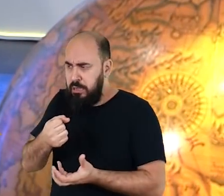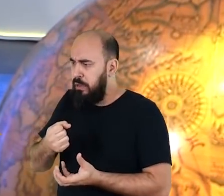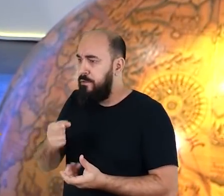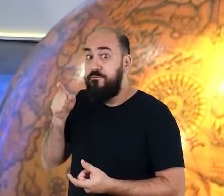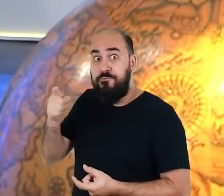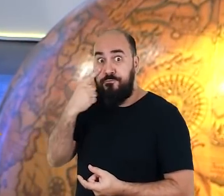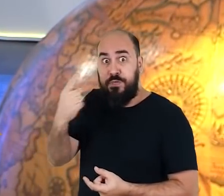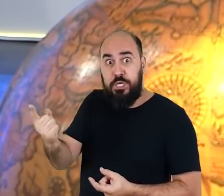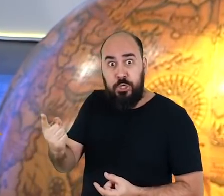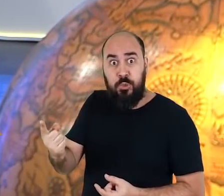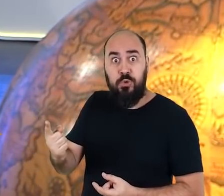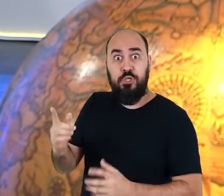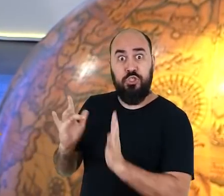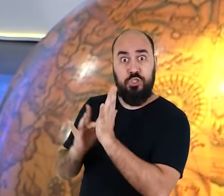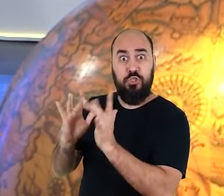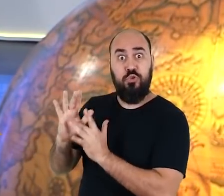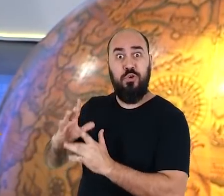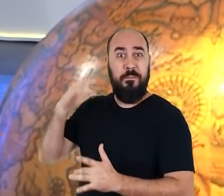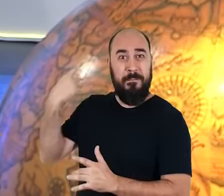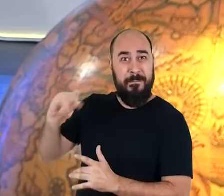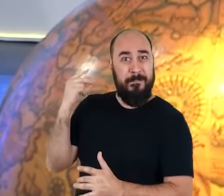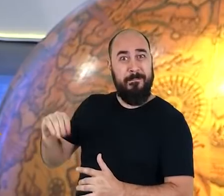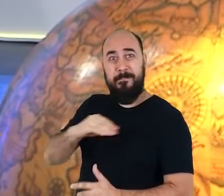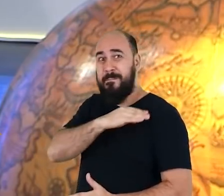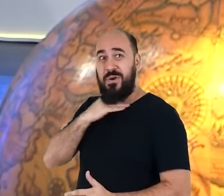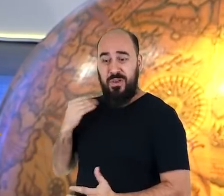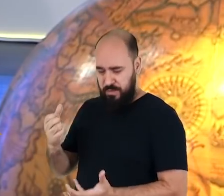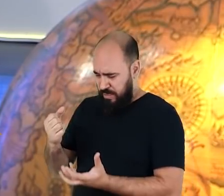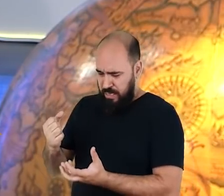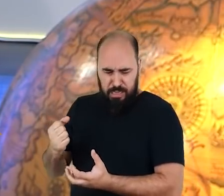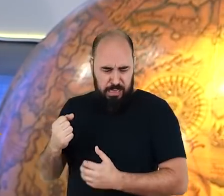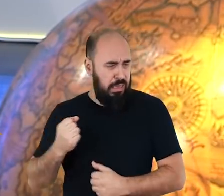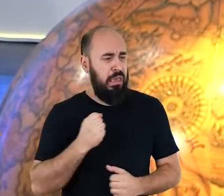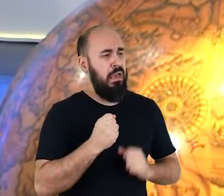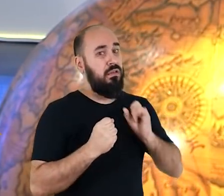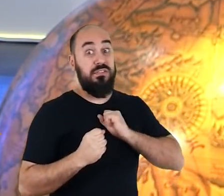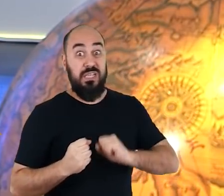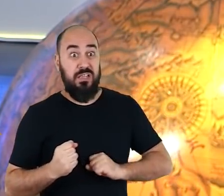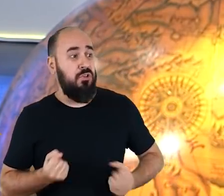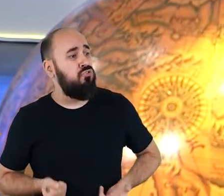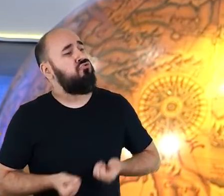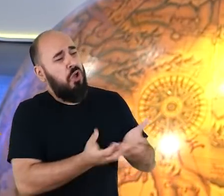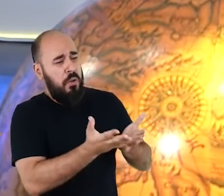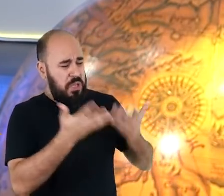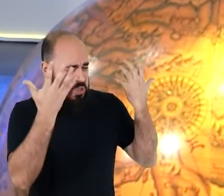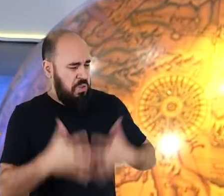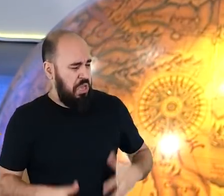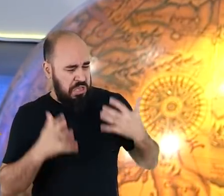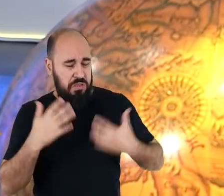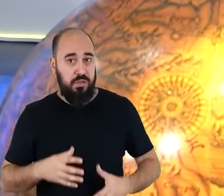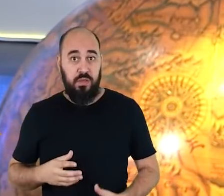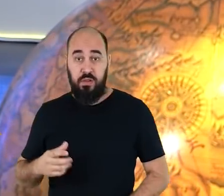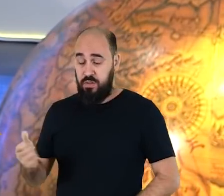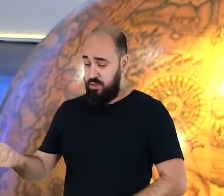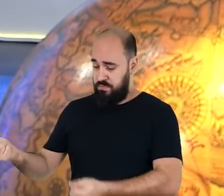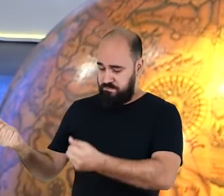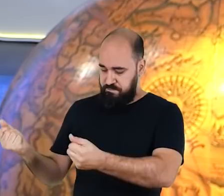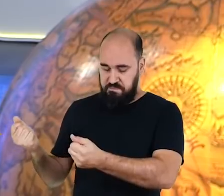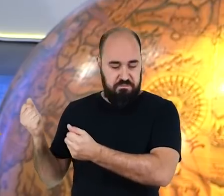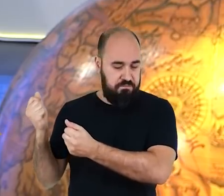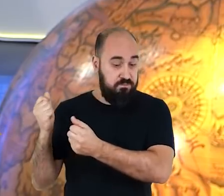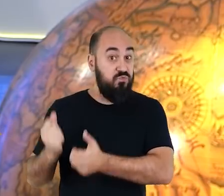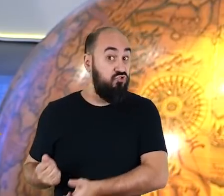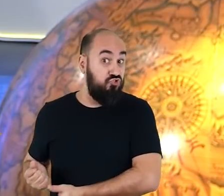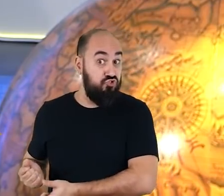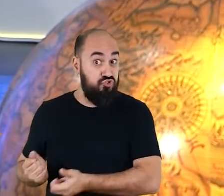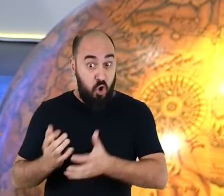arrependimento verdadeiro, tentou devolver as moedas aos sacerdotes que recusaram recebê-las. Ele então as atirou novamente